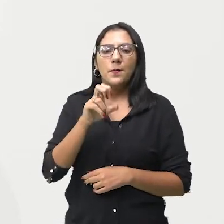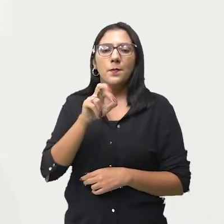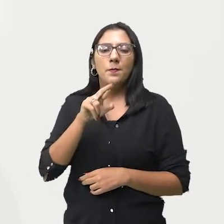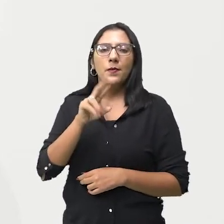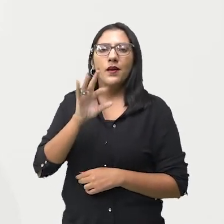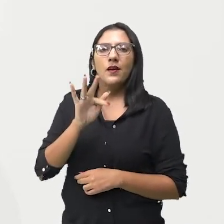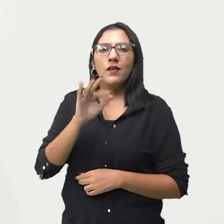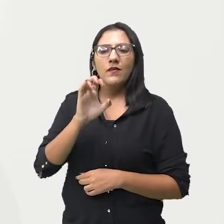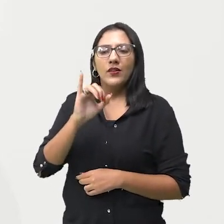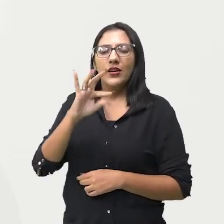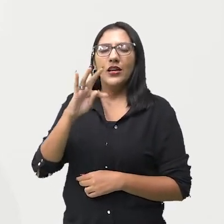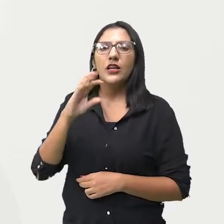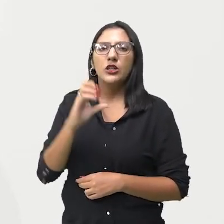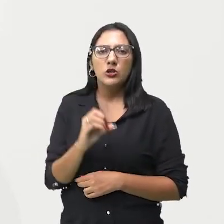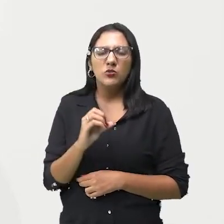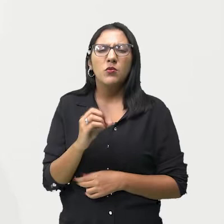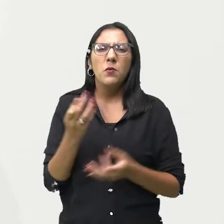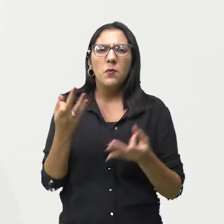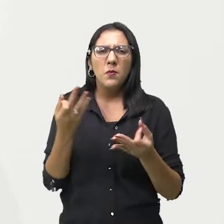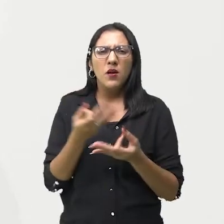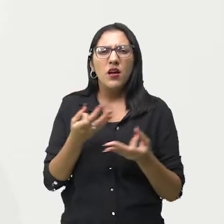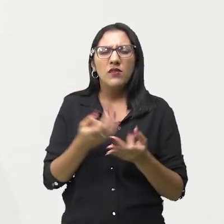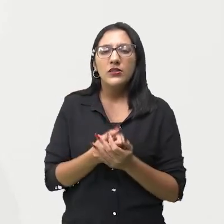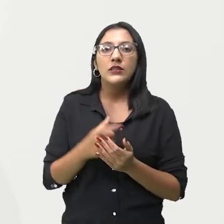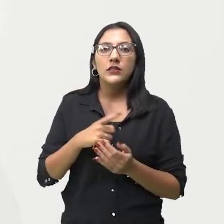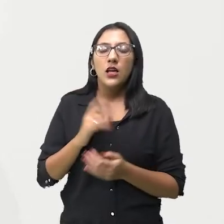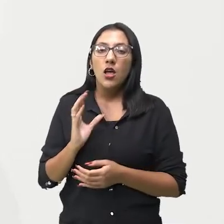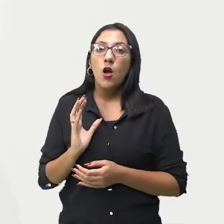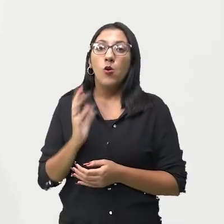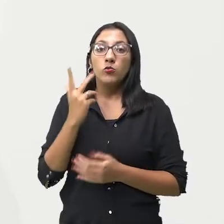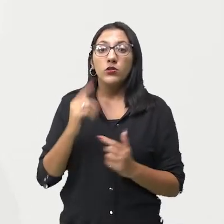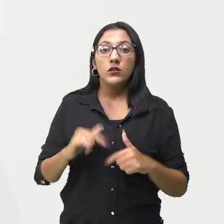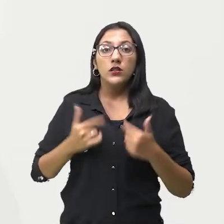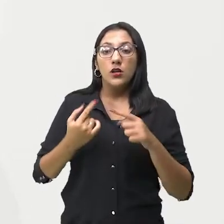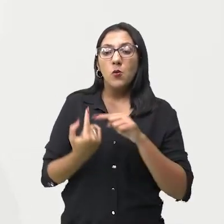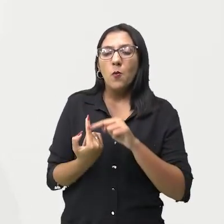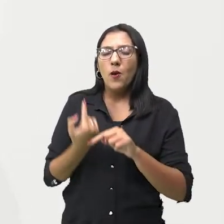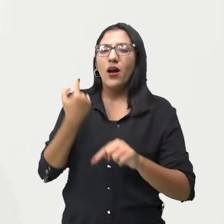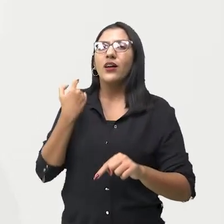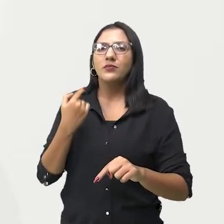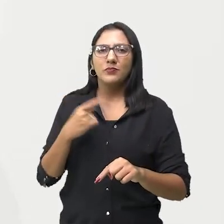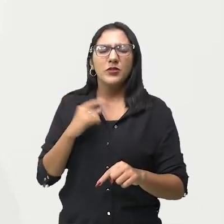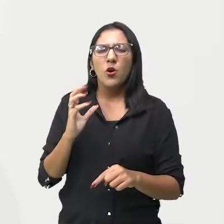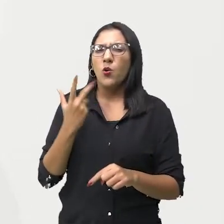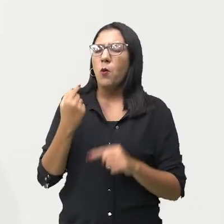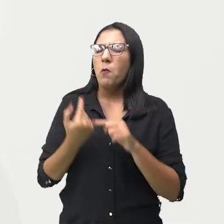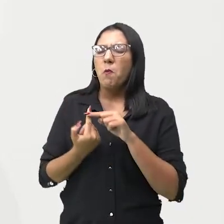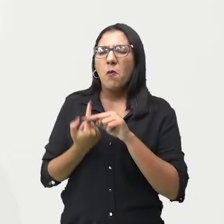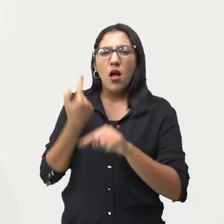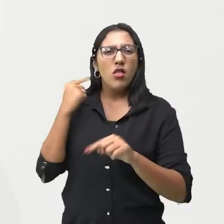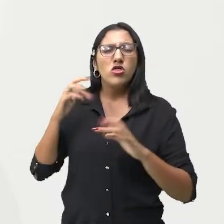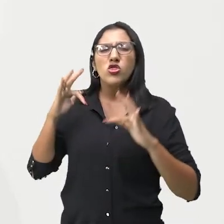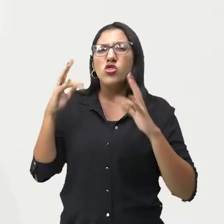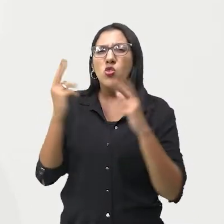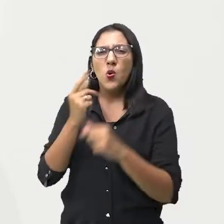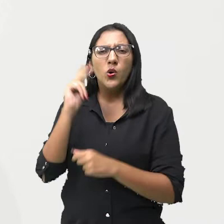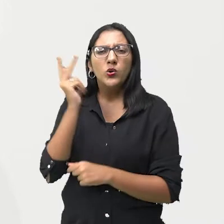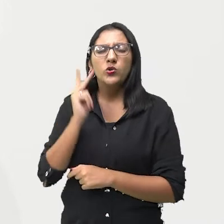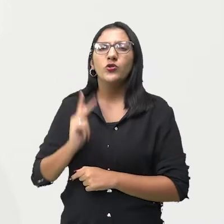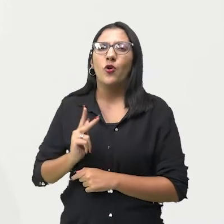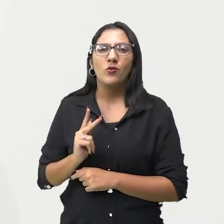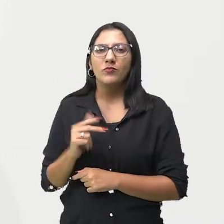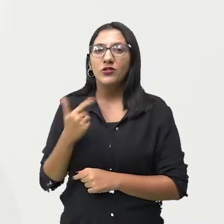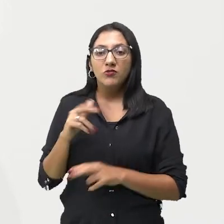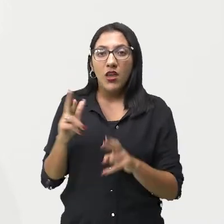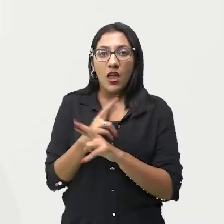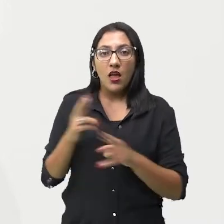uma ação que realmente existe lá do passado. Ela ficou toda lá no passado, inteirinha, não veio nada aqui para o